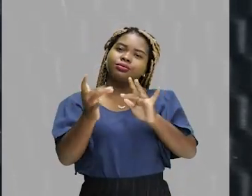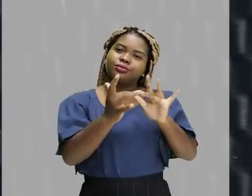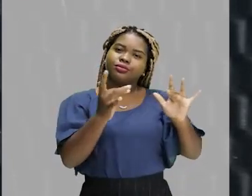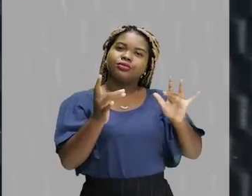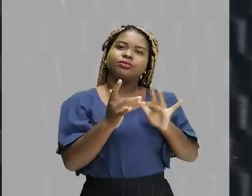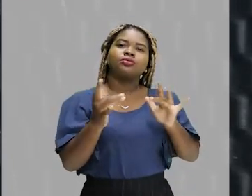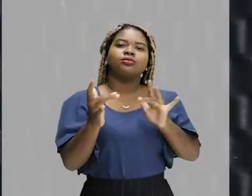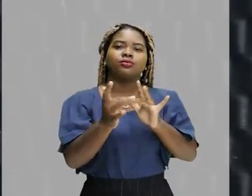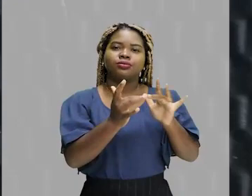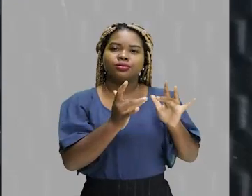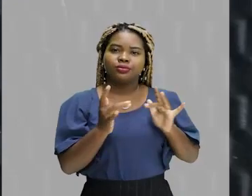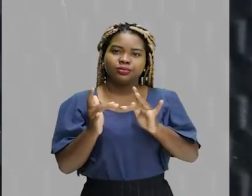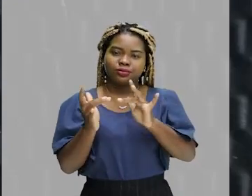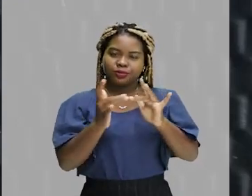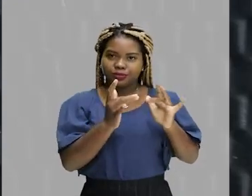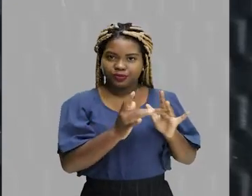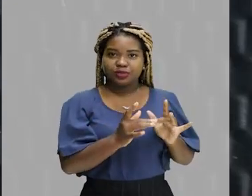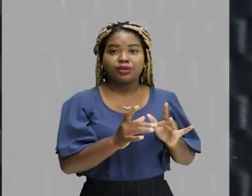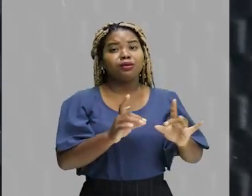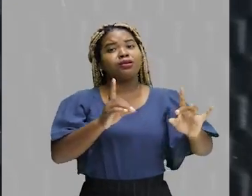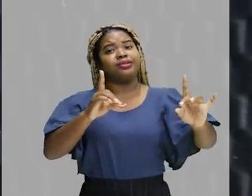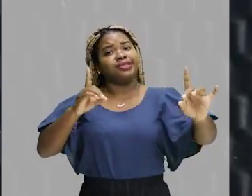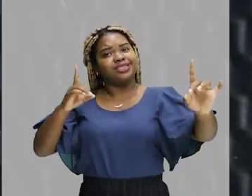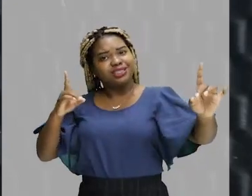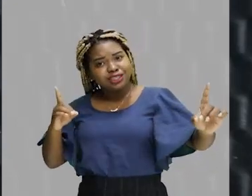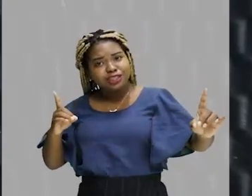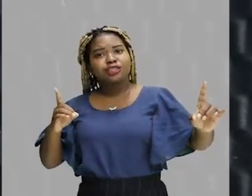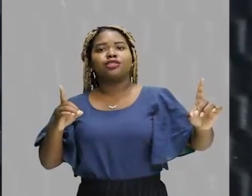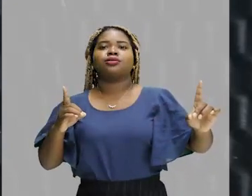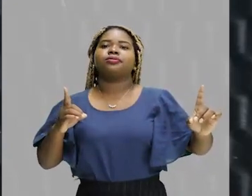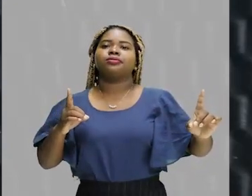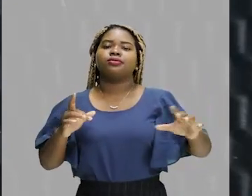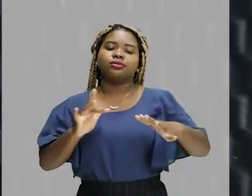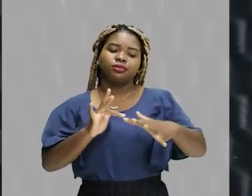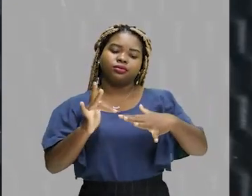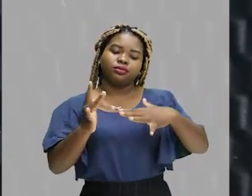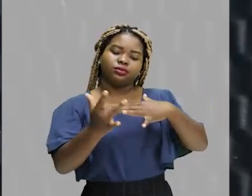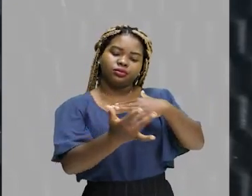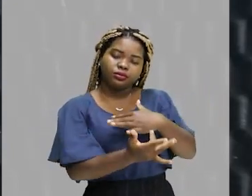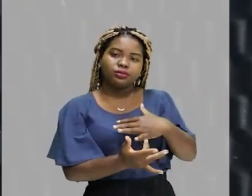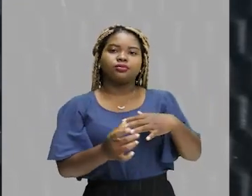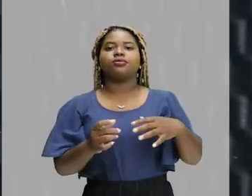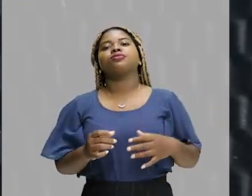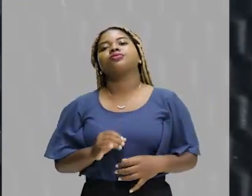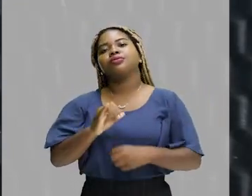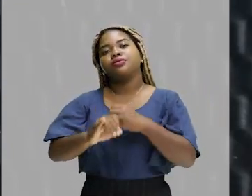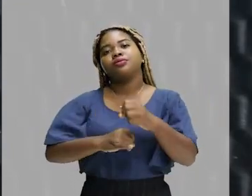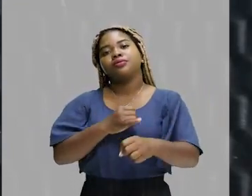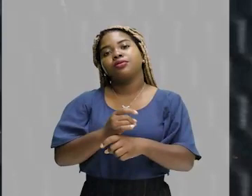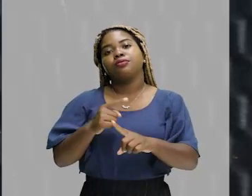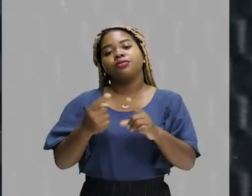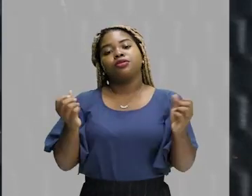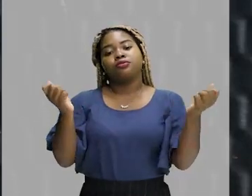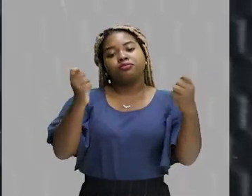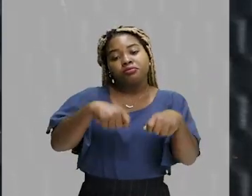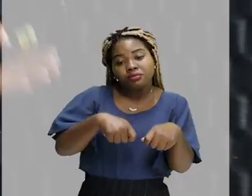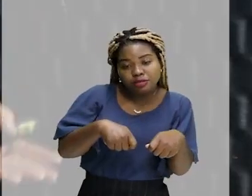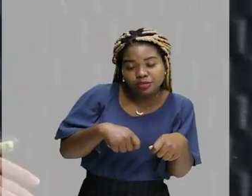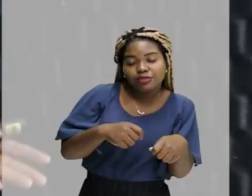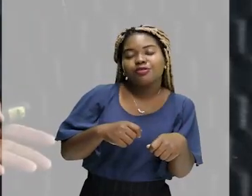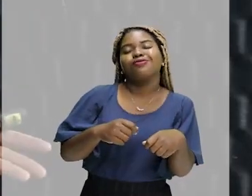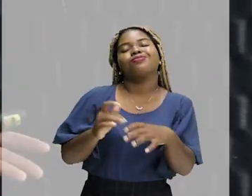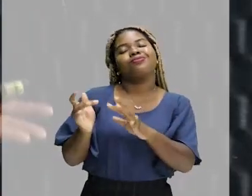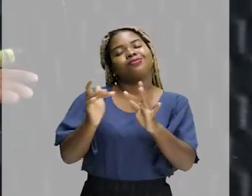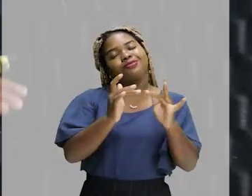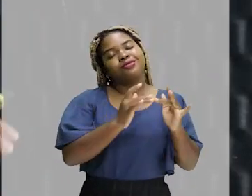das plataformas aí, nas redes sociais ou na internet, mas nós temos a possibilidade de estar em contato. Temos as